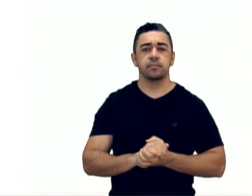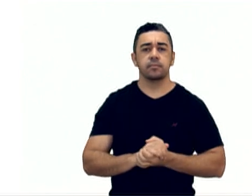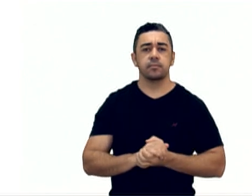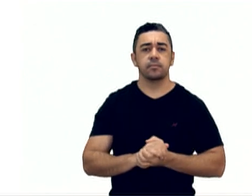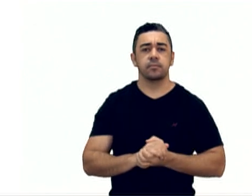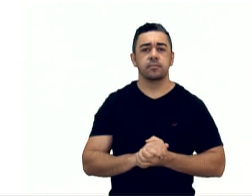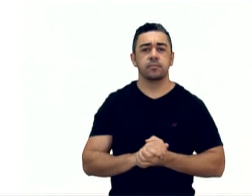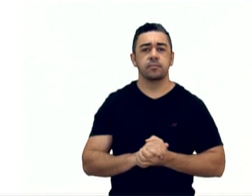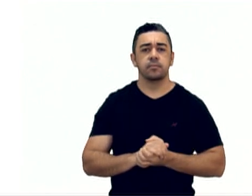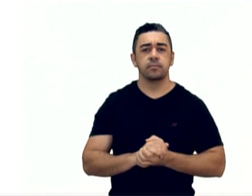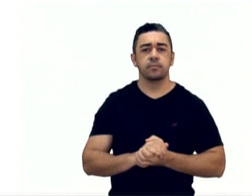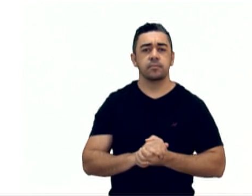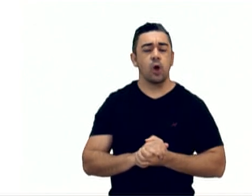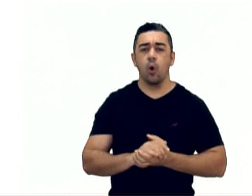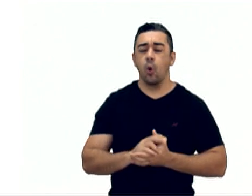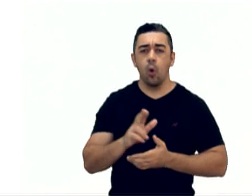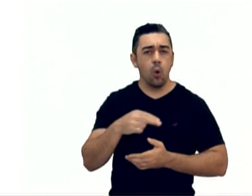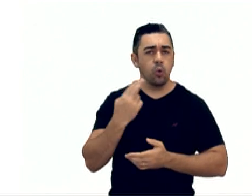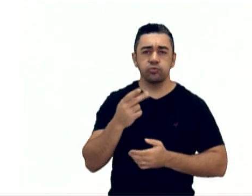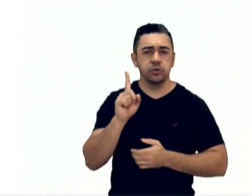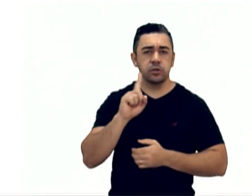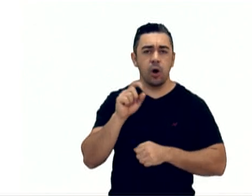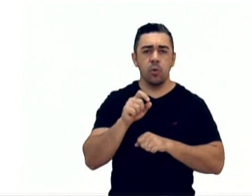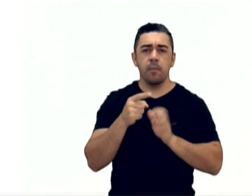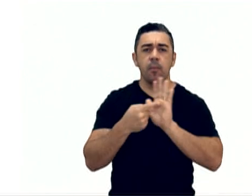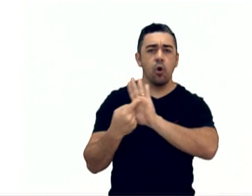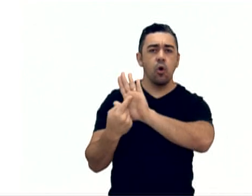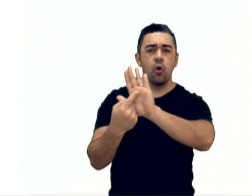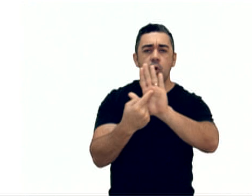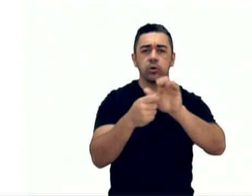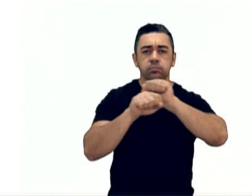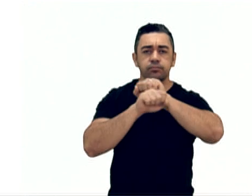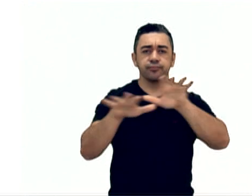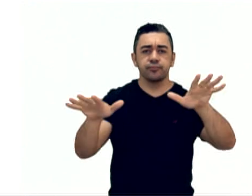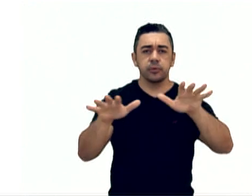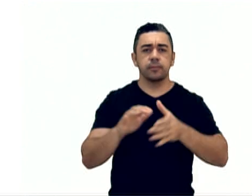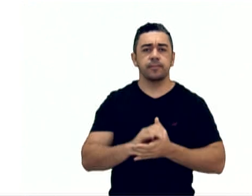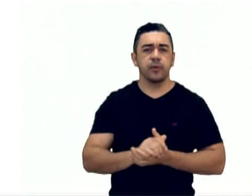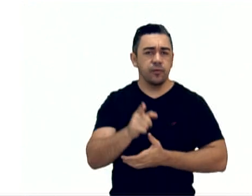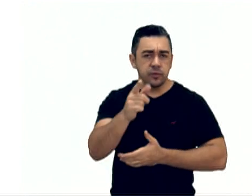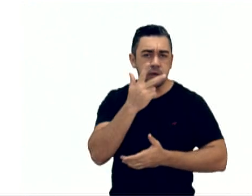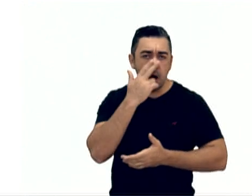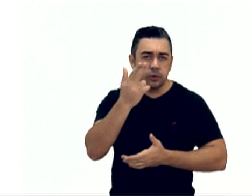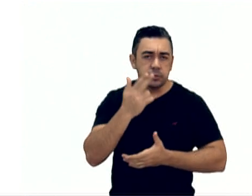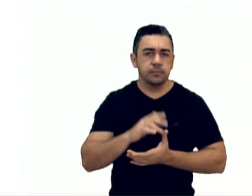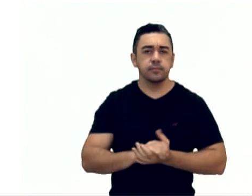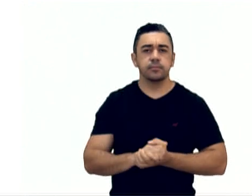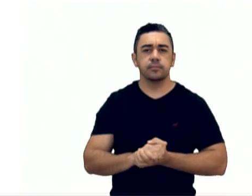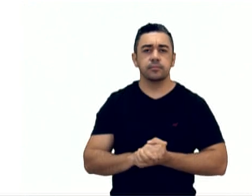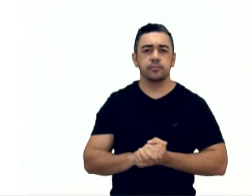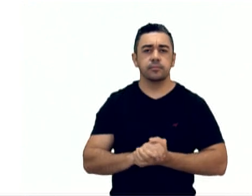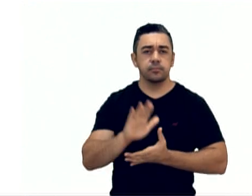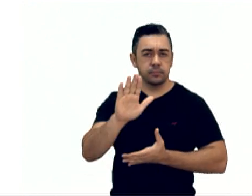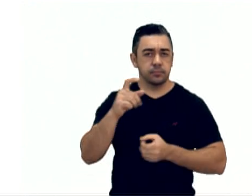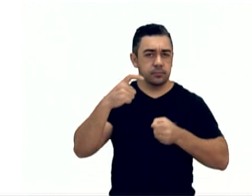other people online. Não mostrar isso para outras pessoas online. O que vocês acham? Já